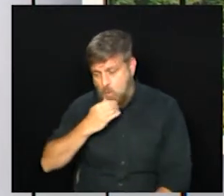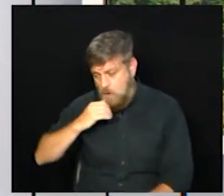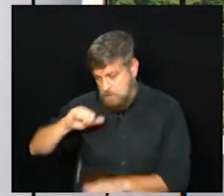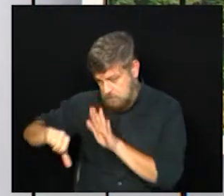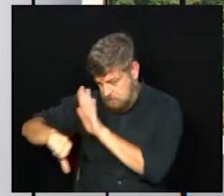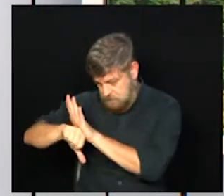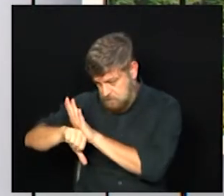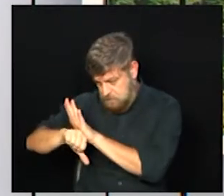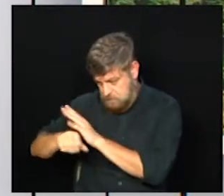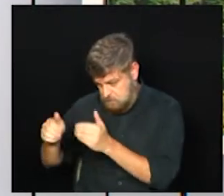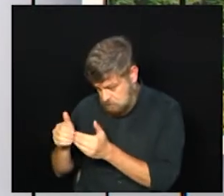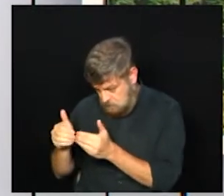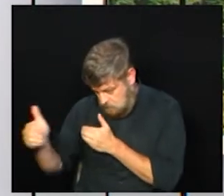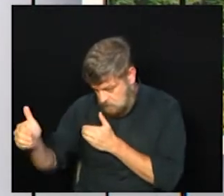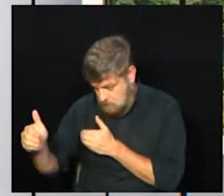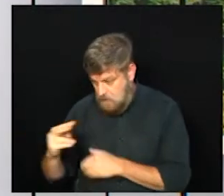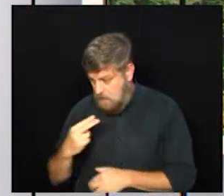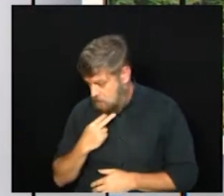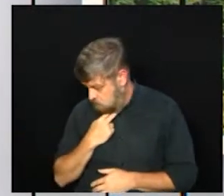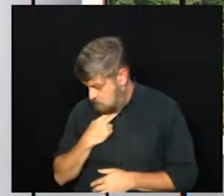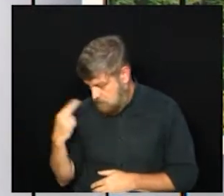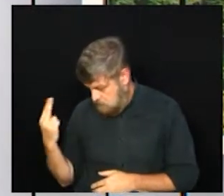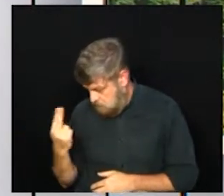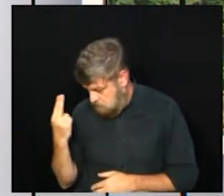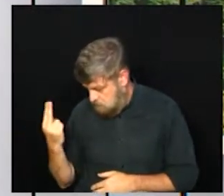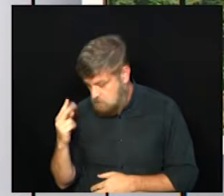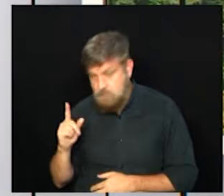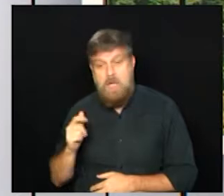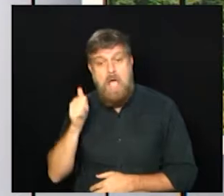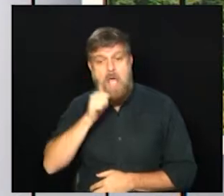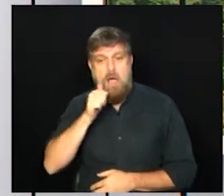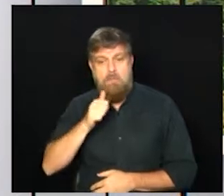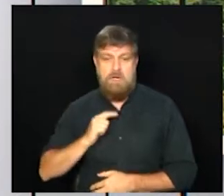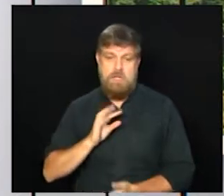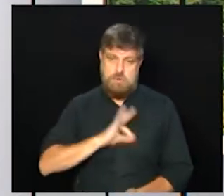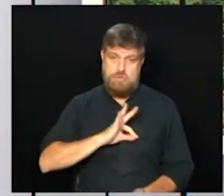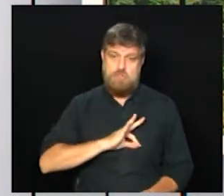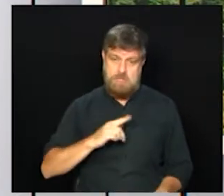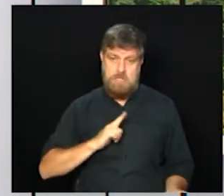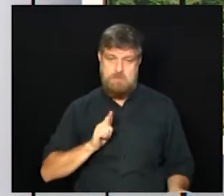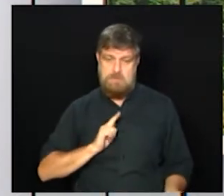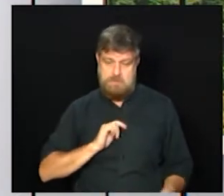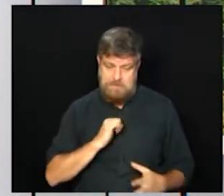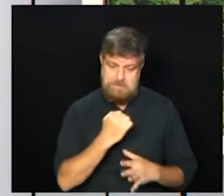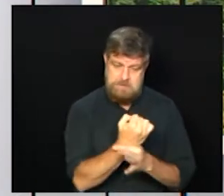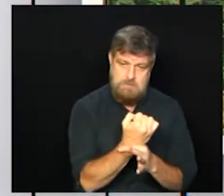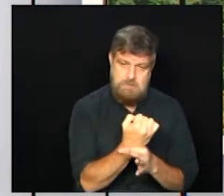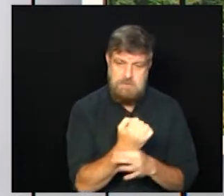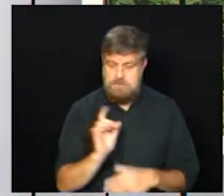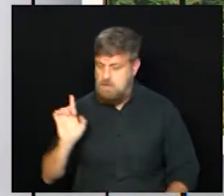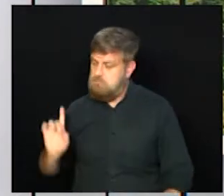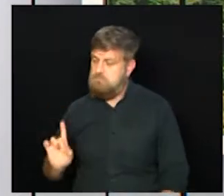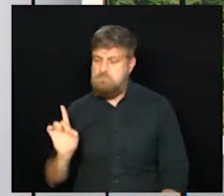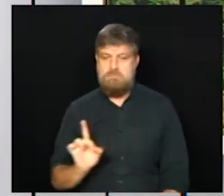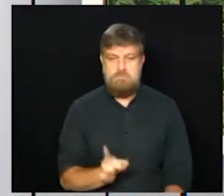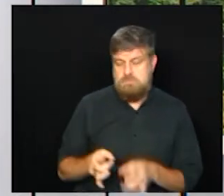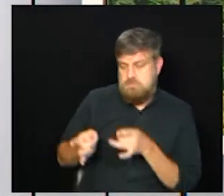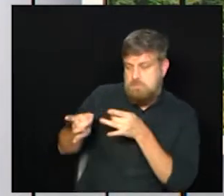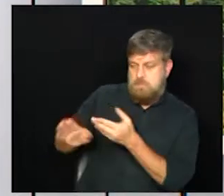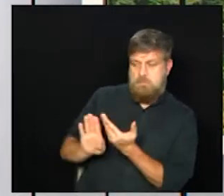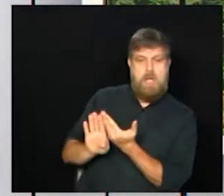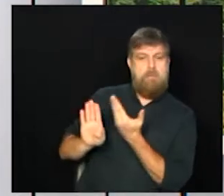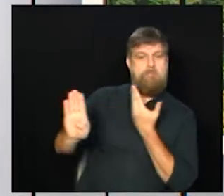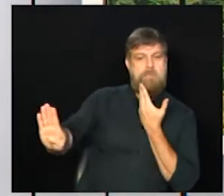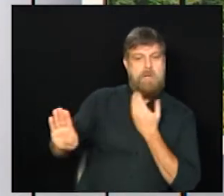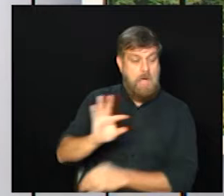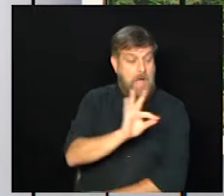Não tendo possibilidade, que a mulher tenha essa renda garantida pelo Estado, pela